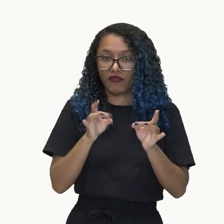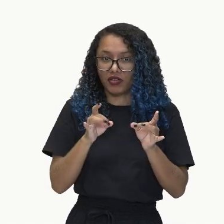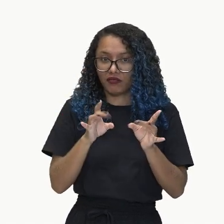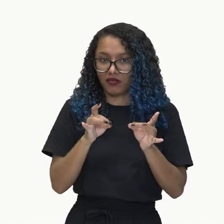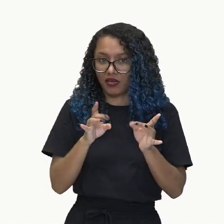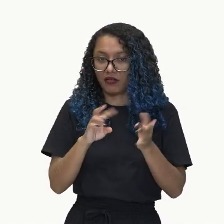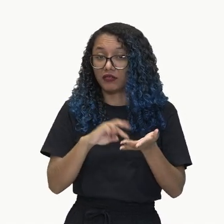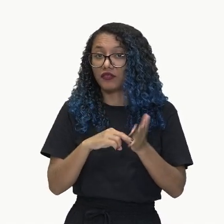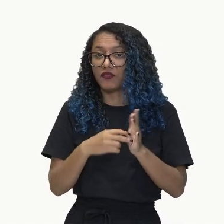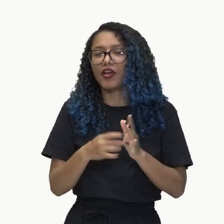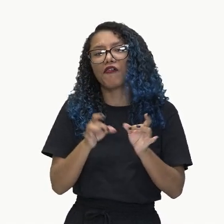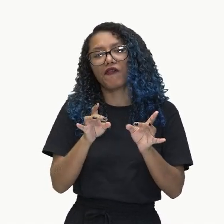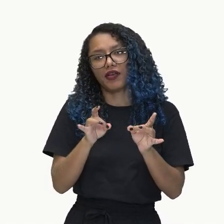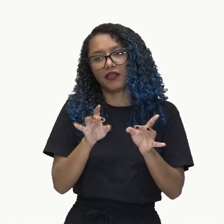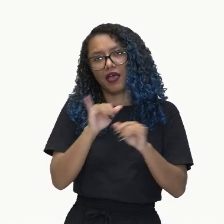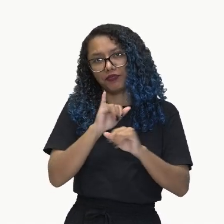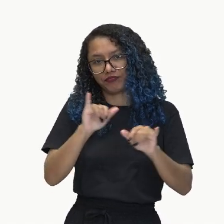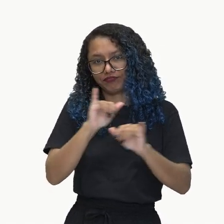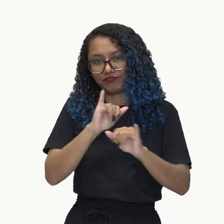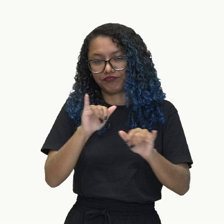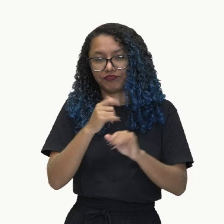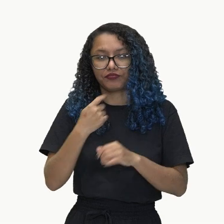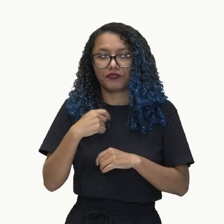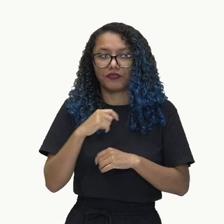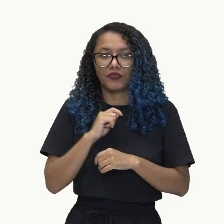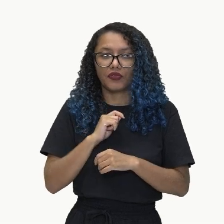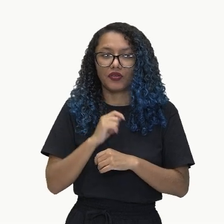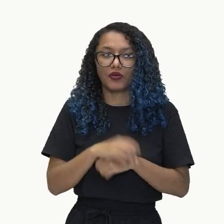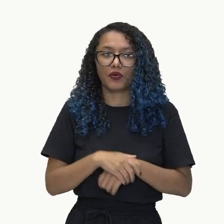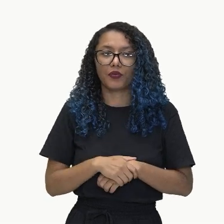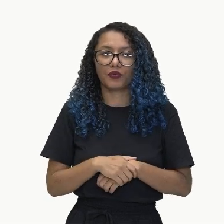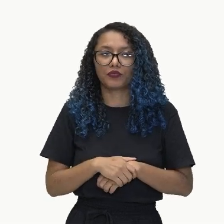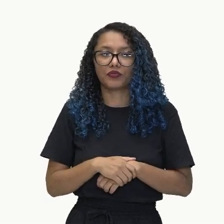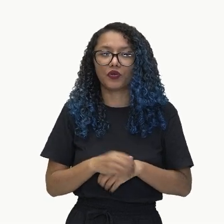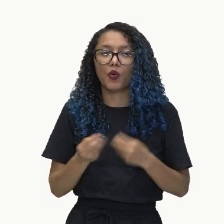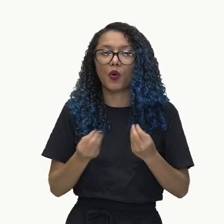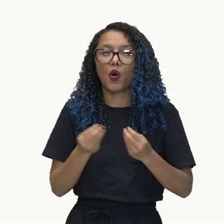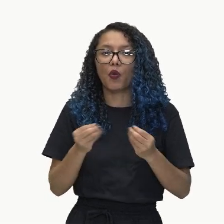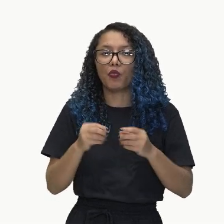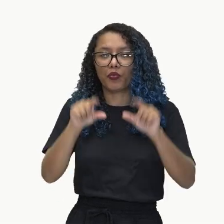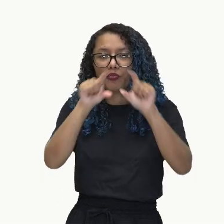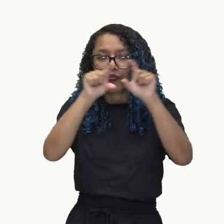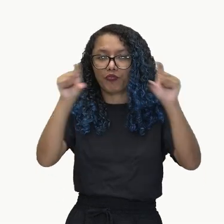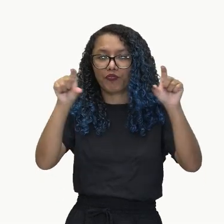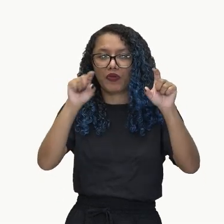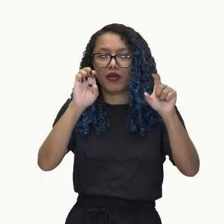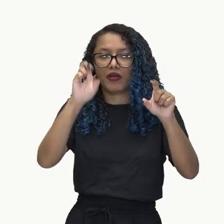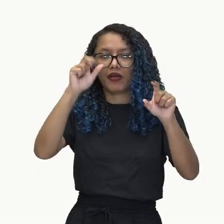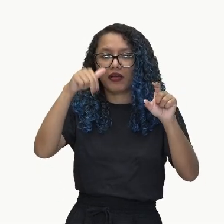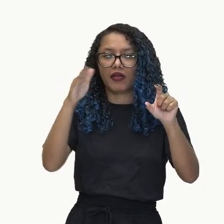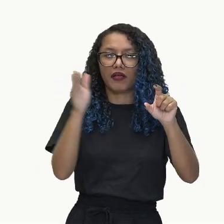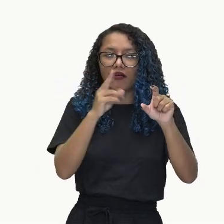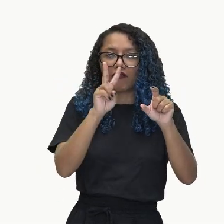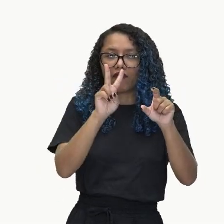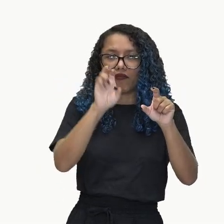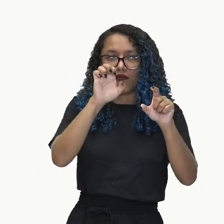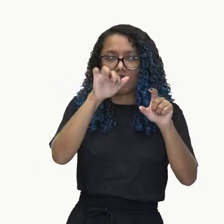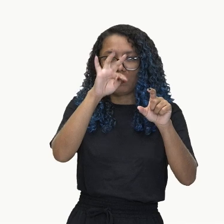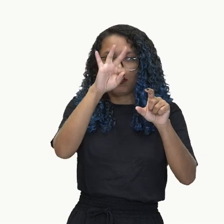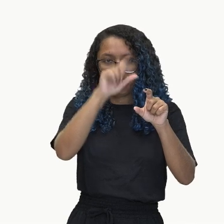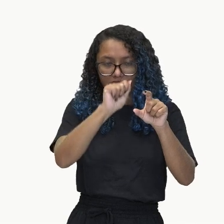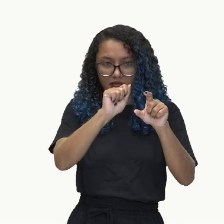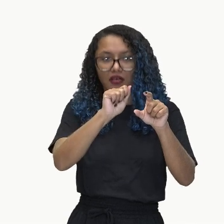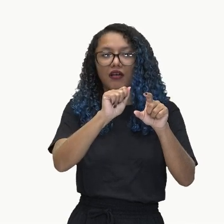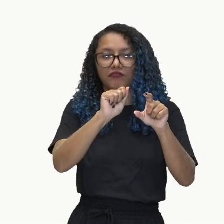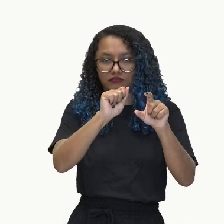é uma propaganda no espanhol se diz enta o que nós colocamos aqui a plaquinha vende-se na língua